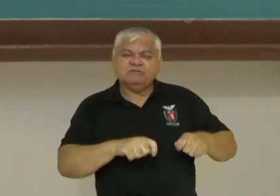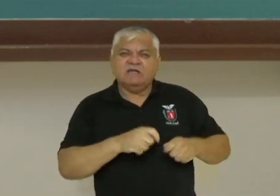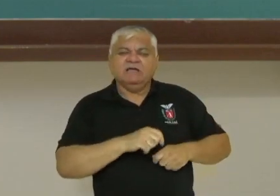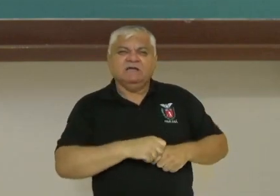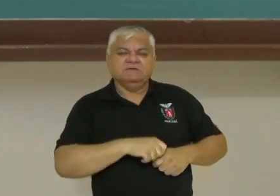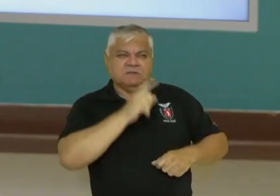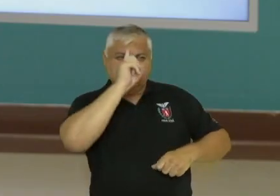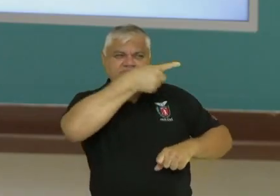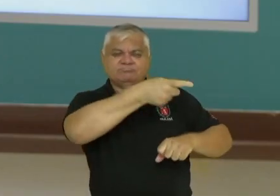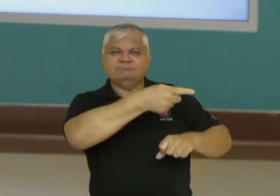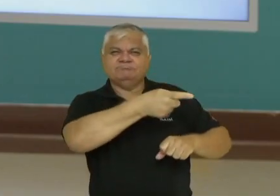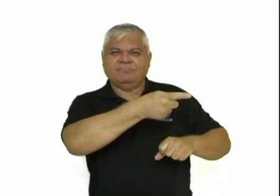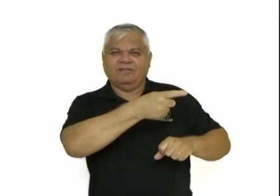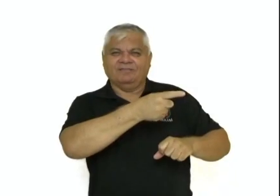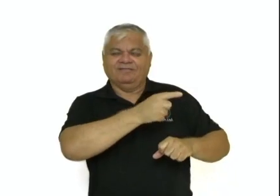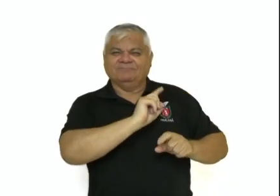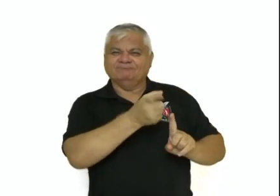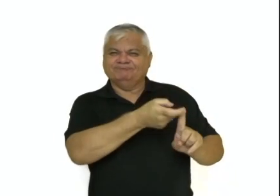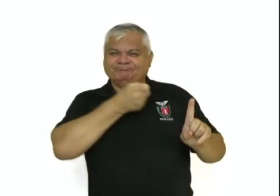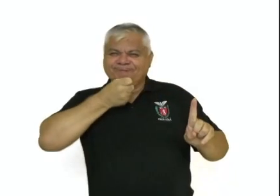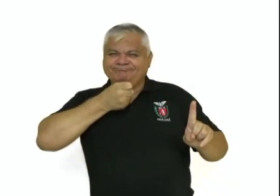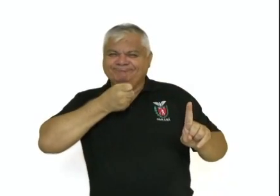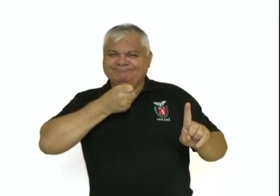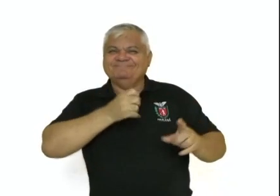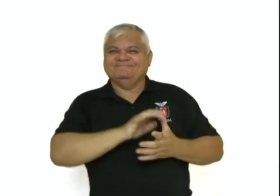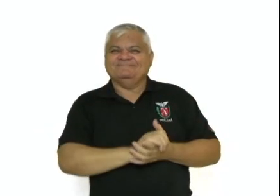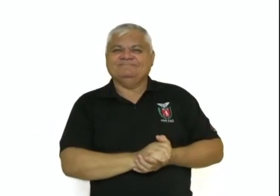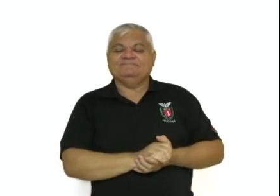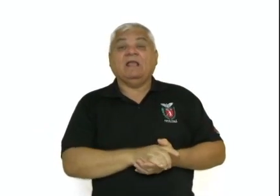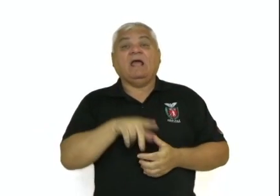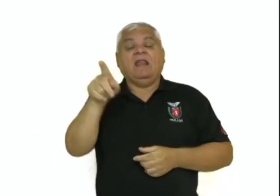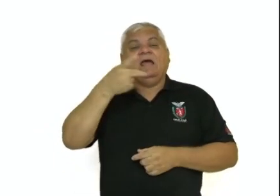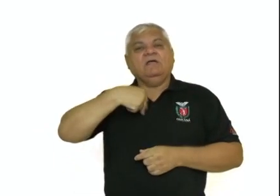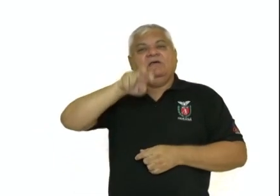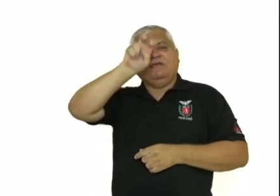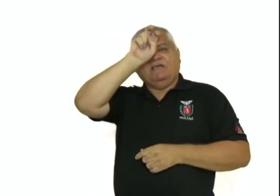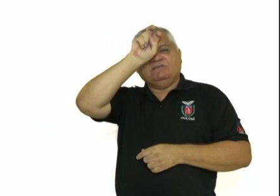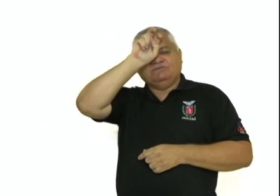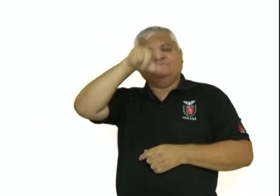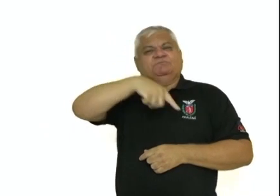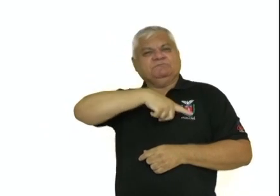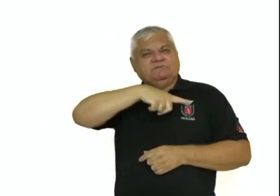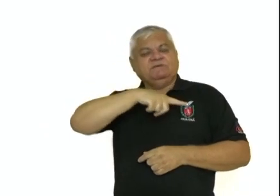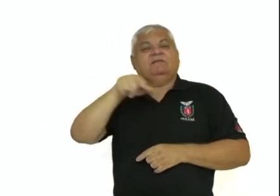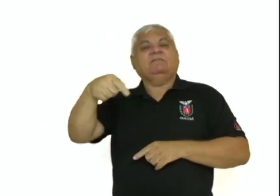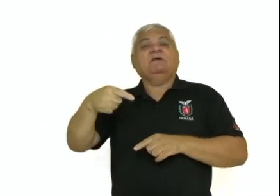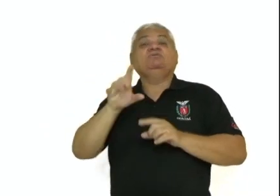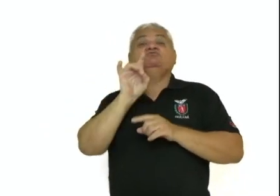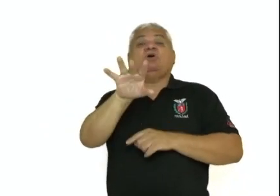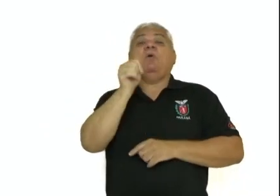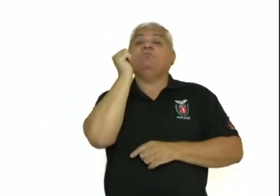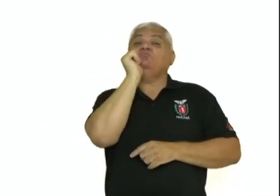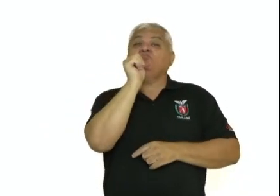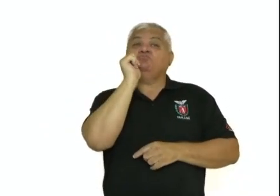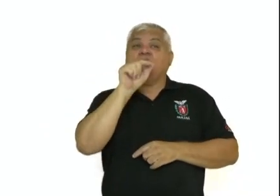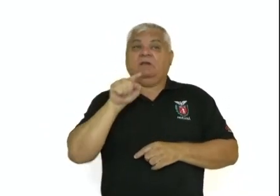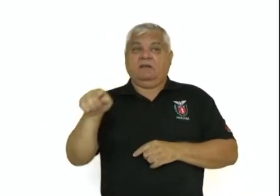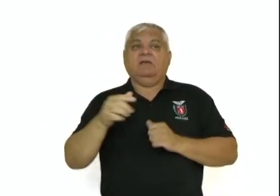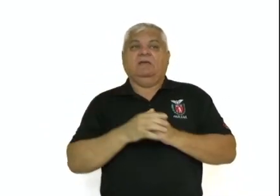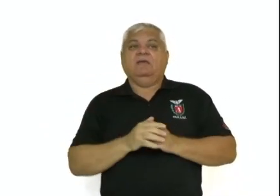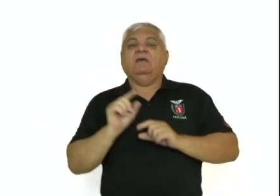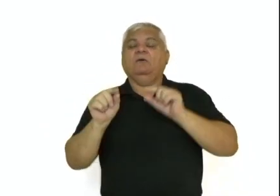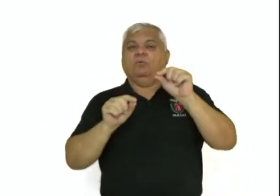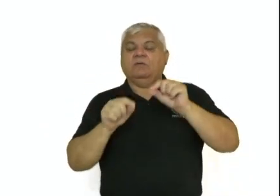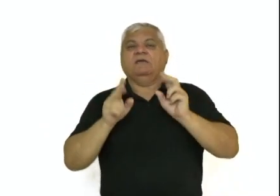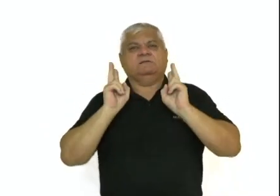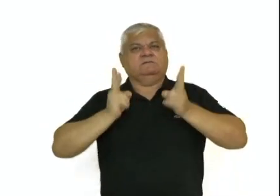domá-los. No Egito, aponta-se exemplos de danças que eram confinadas às mulheres, com finalidade